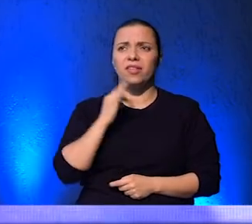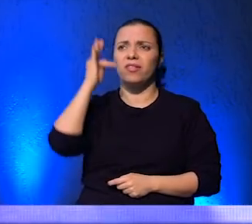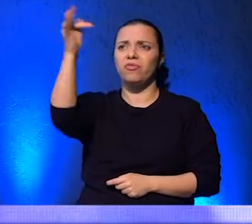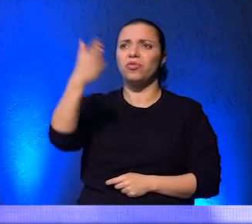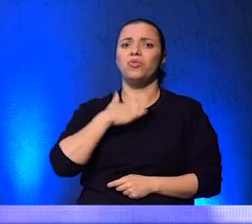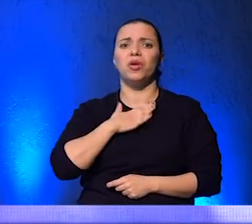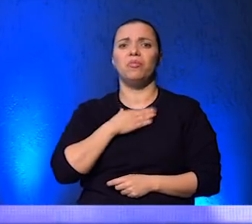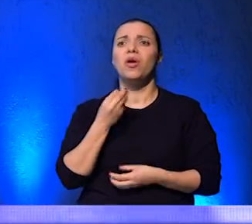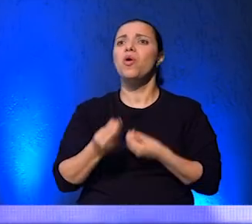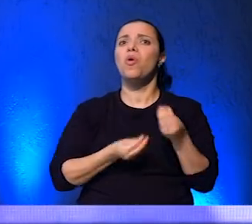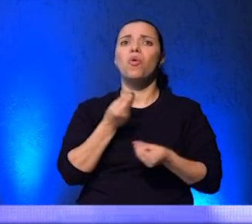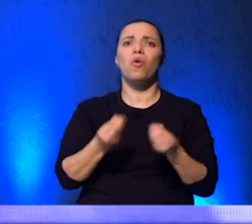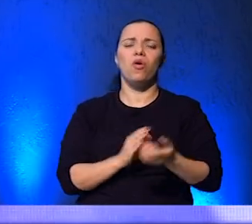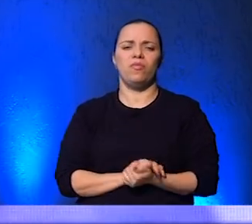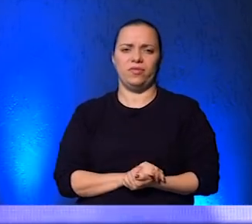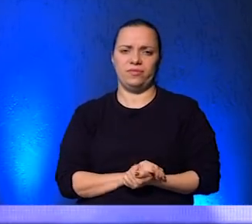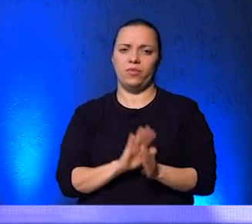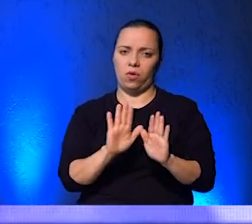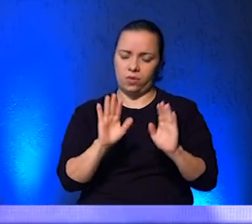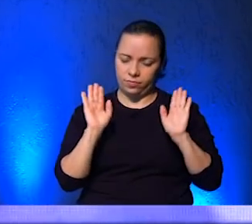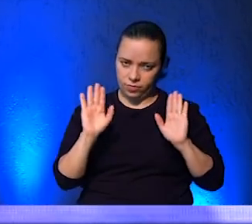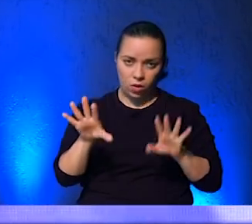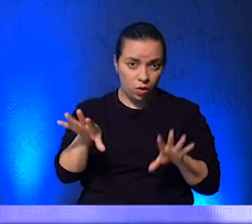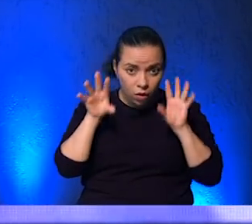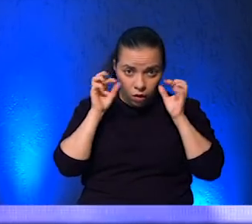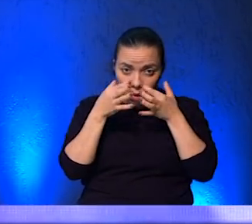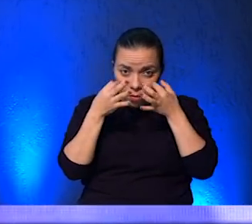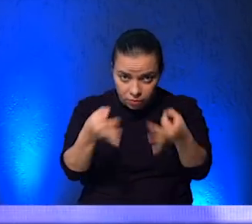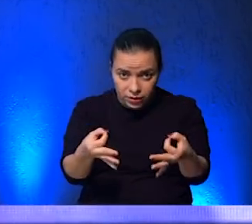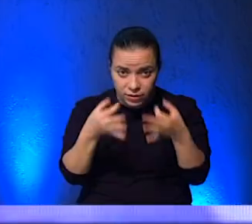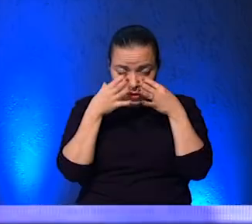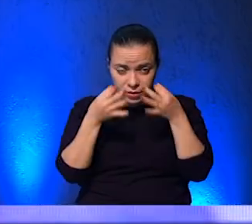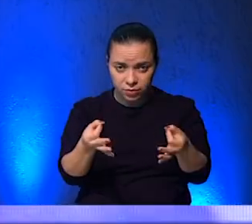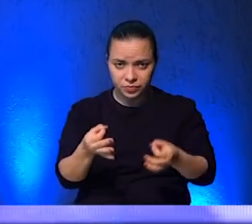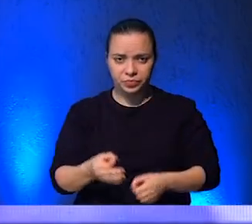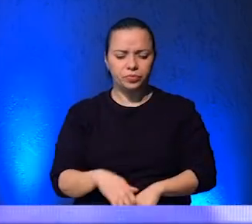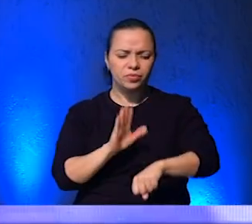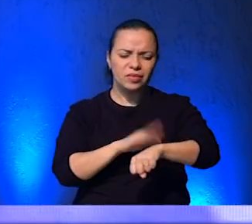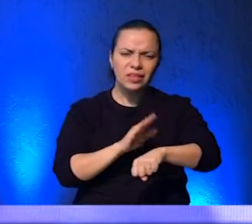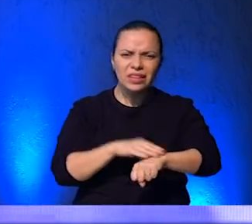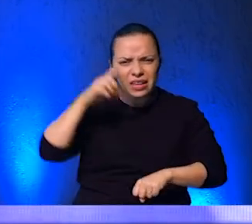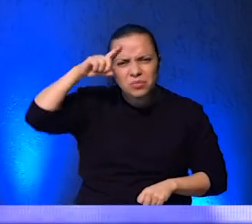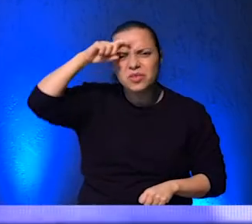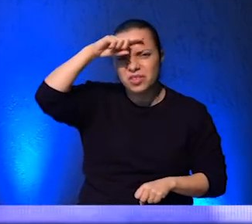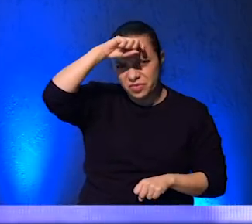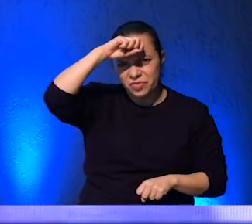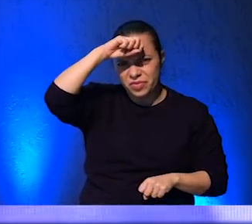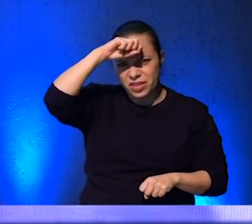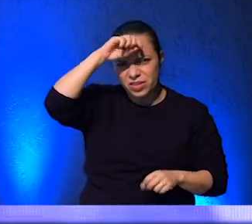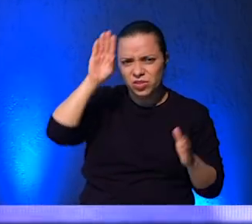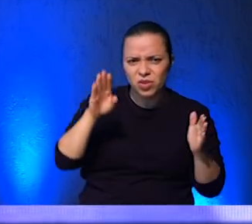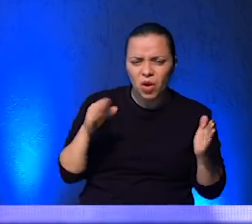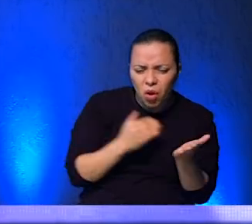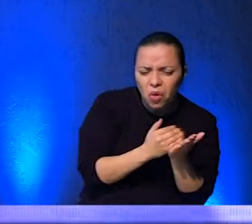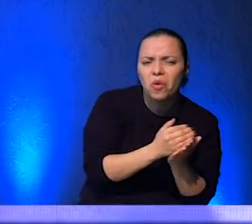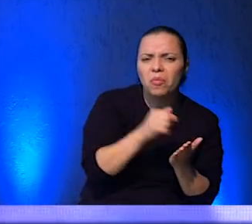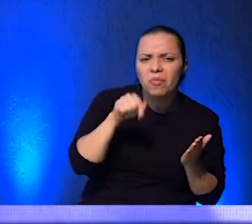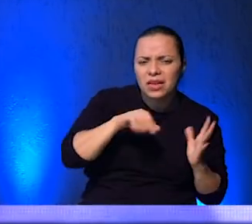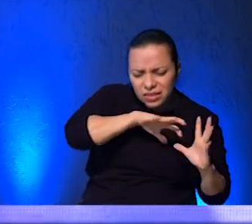quando vem momento gir problema de luta de dessa fio sobre a humanidade inteira